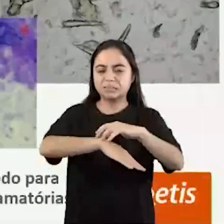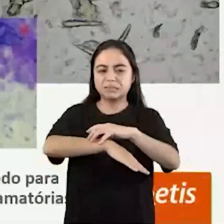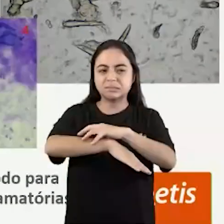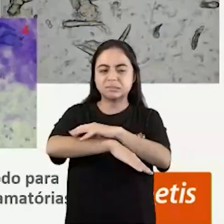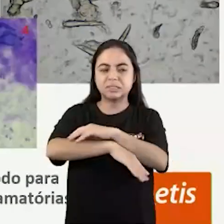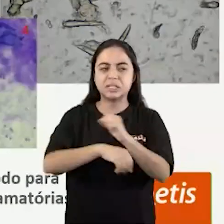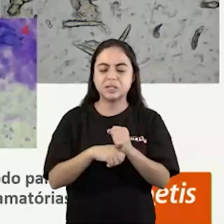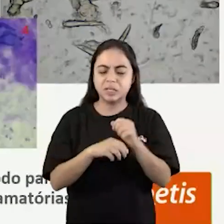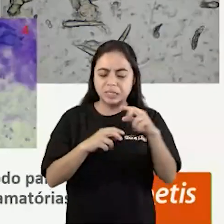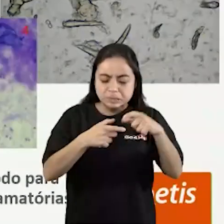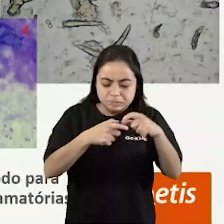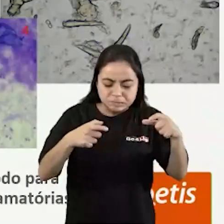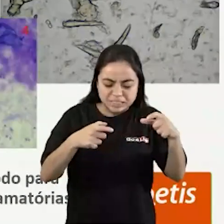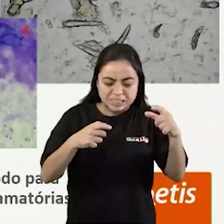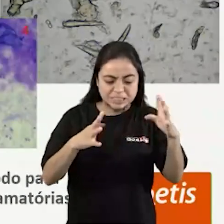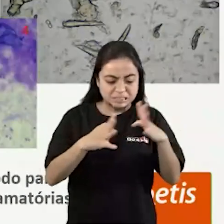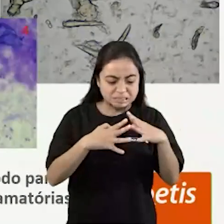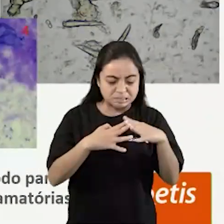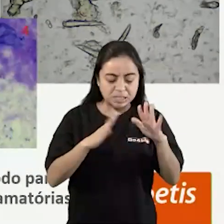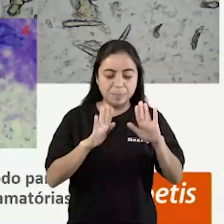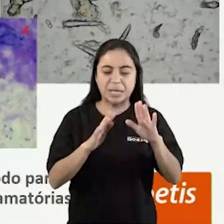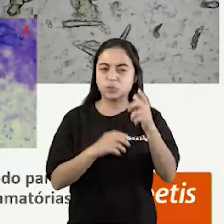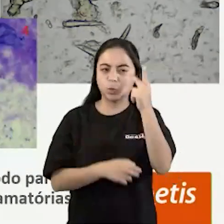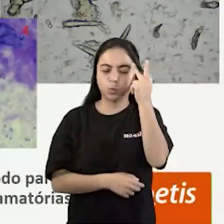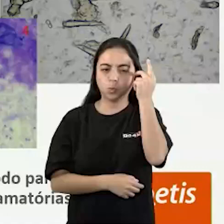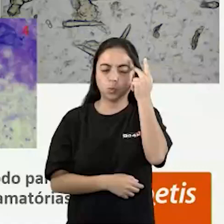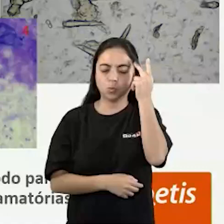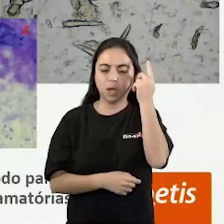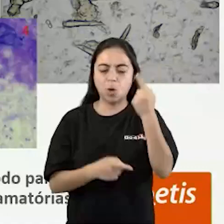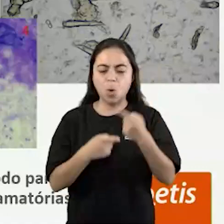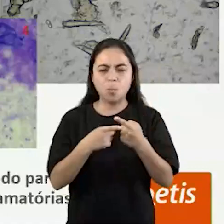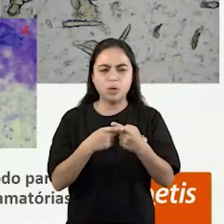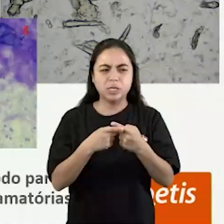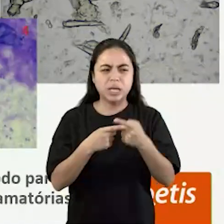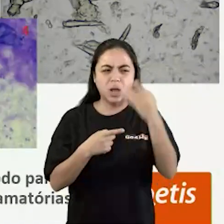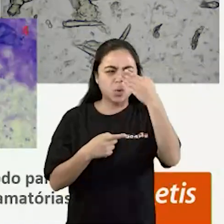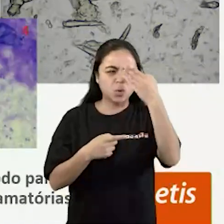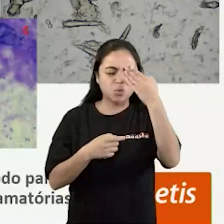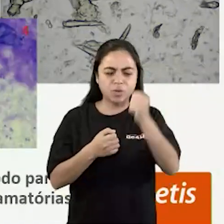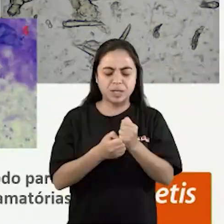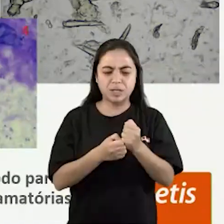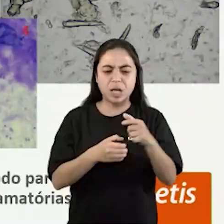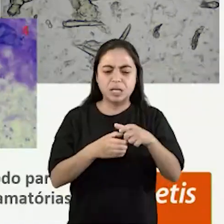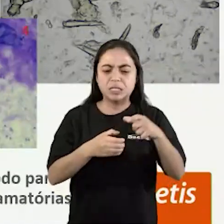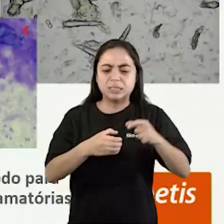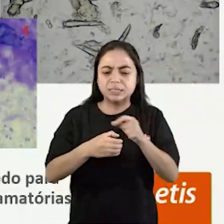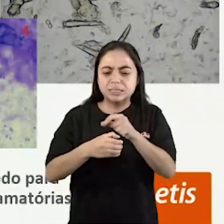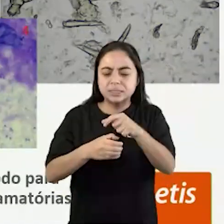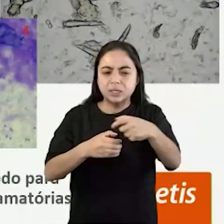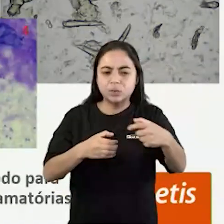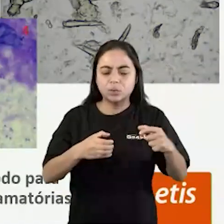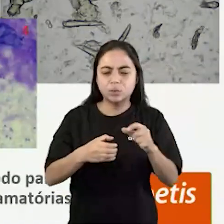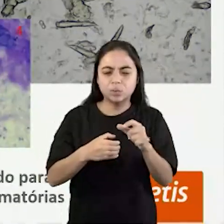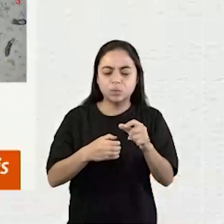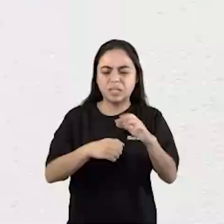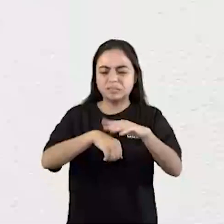uma bagunça e alguns cocos, mas é isso mesmo, porque a gente não vê célula inflamatória regularmente, a